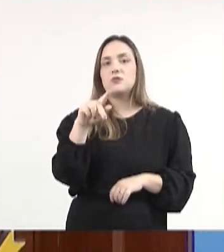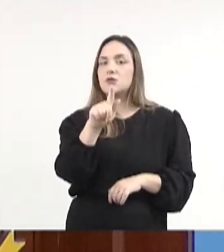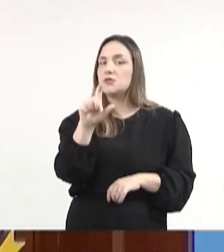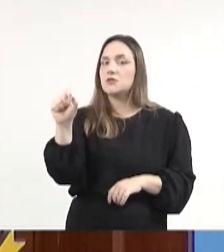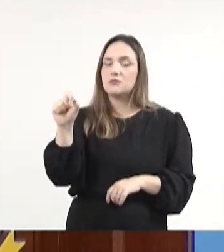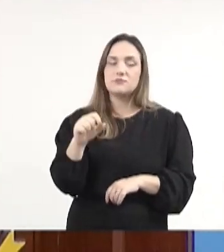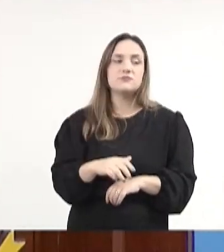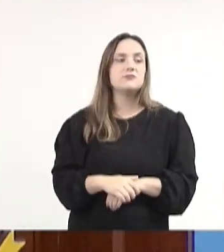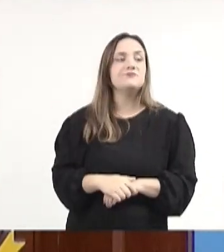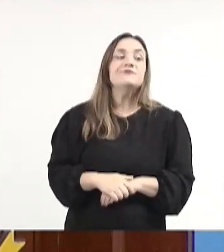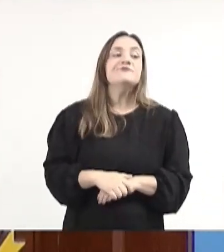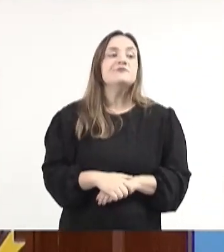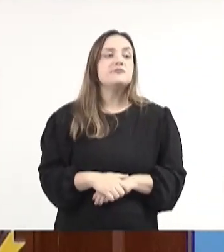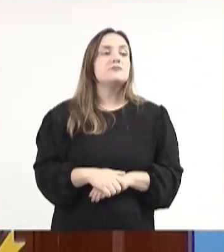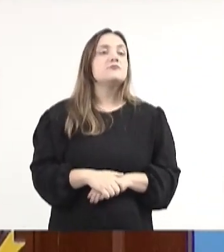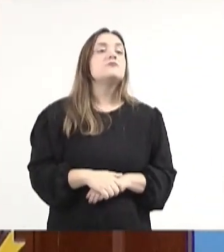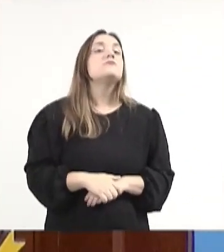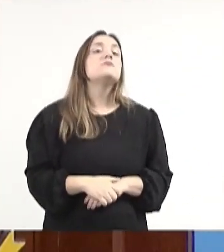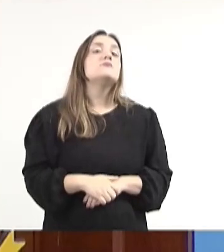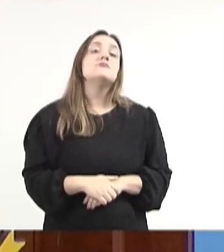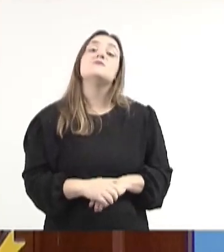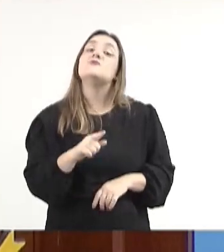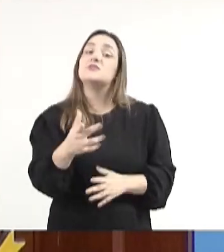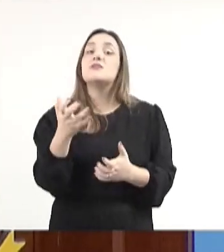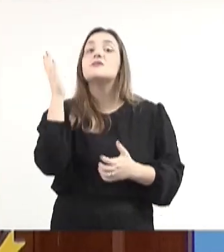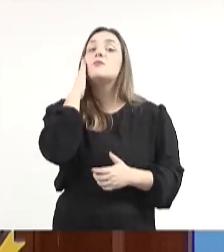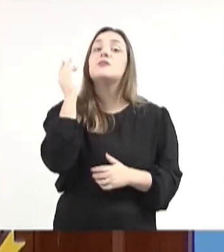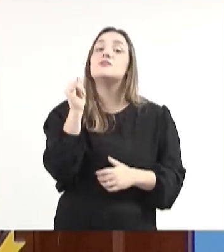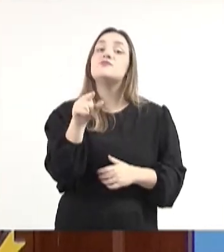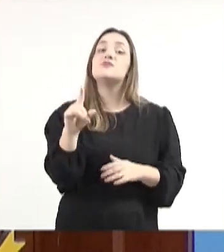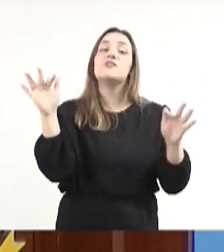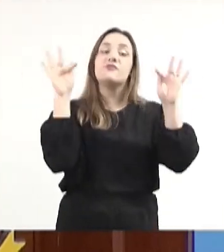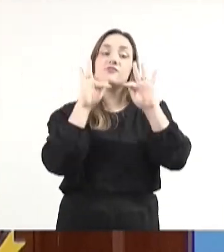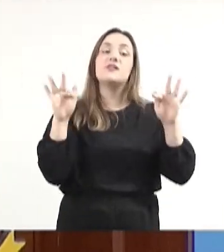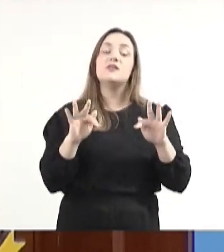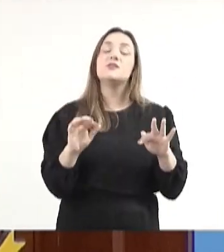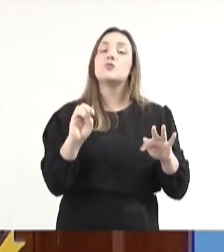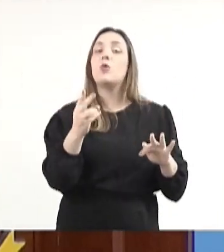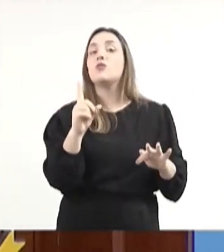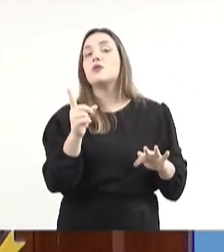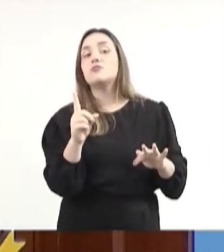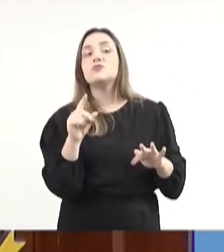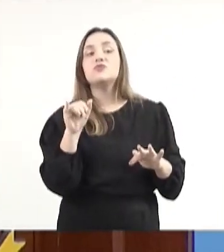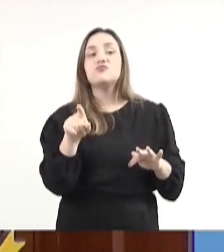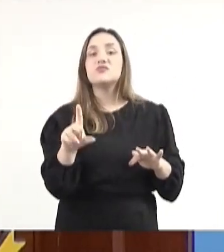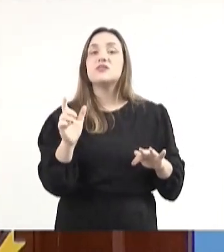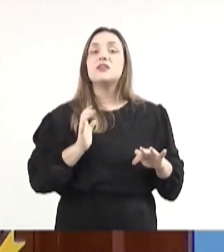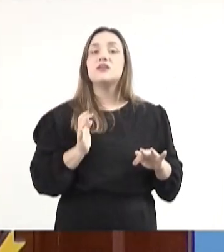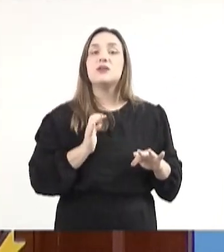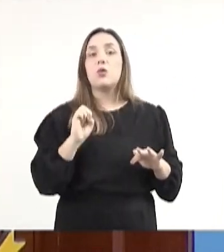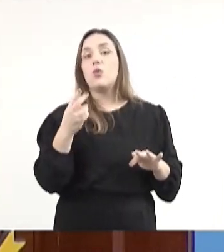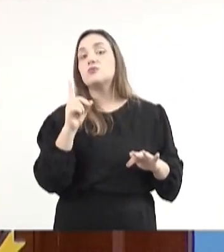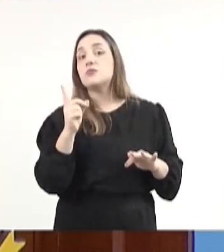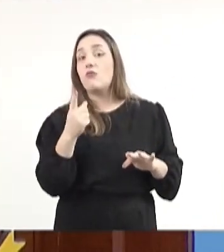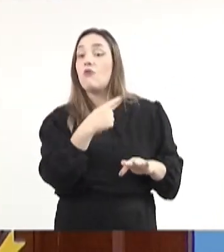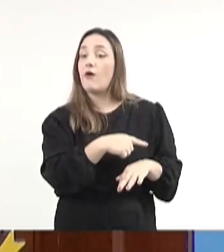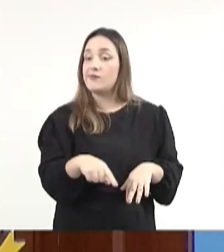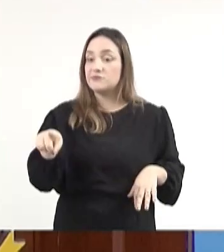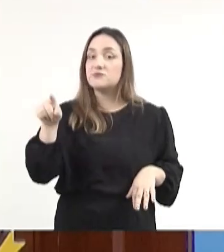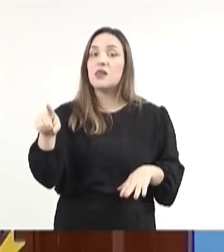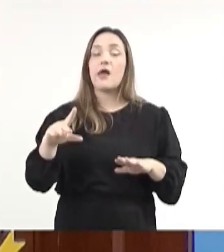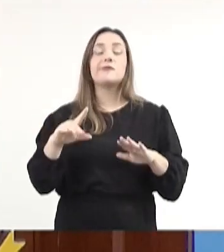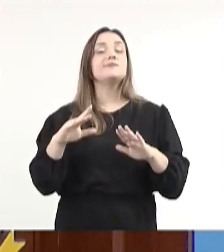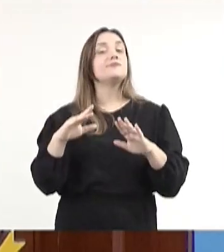quer saber se você é feliz ou não, se você é rico ou não, vá fazer uma visita ali